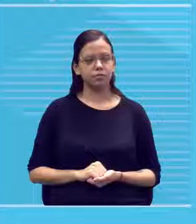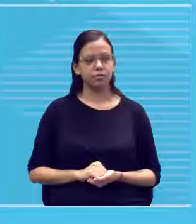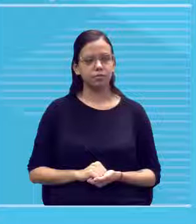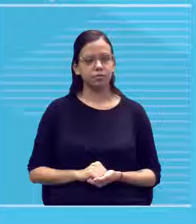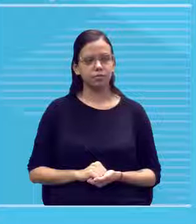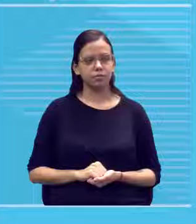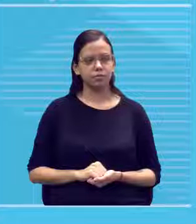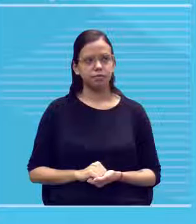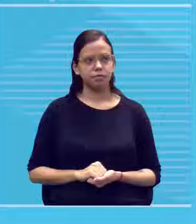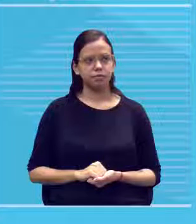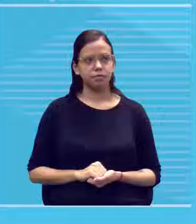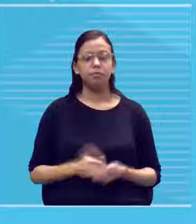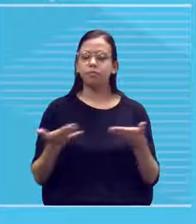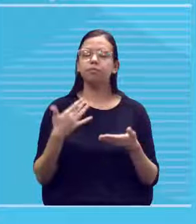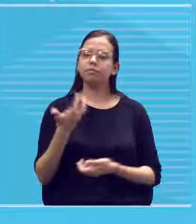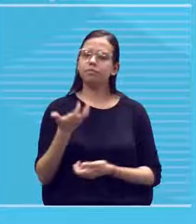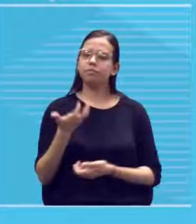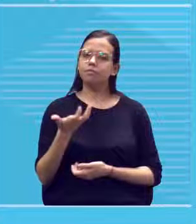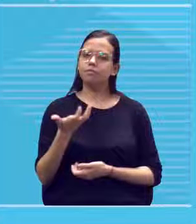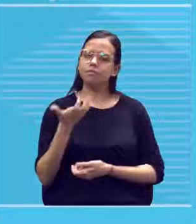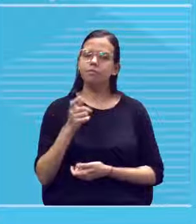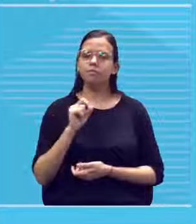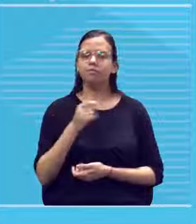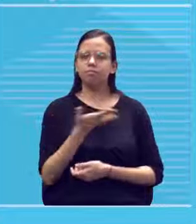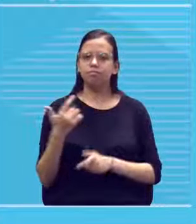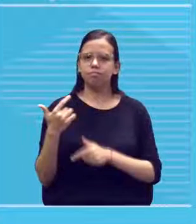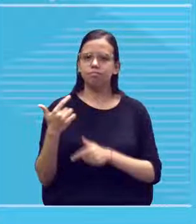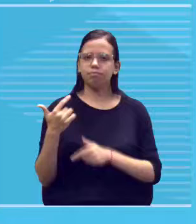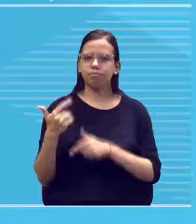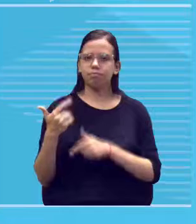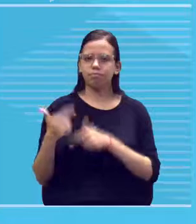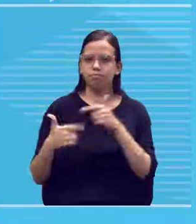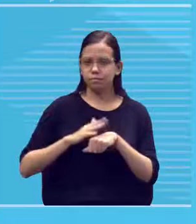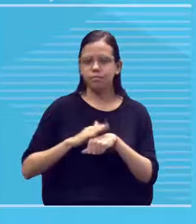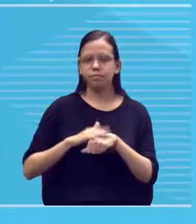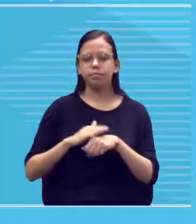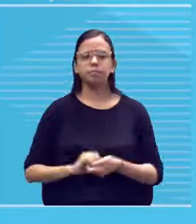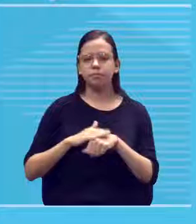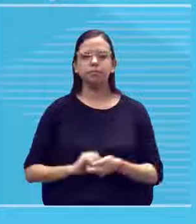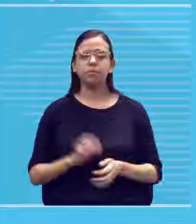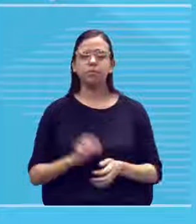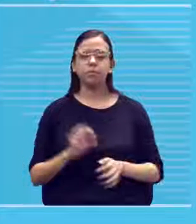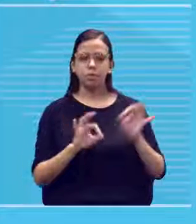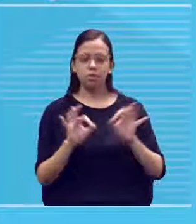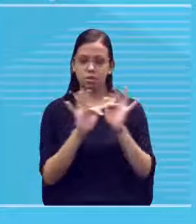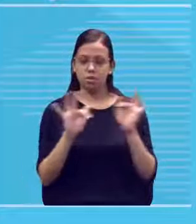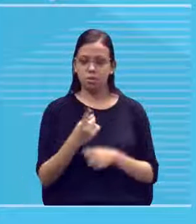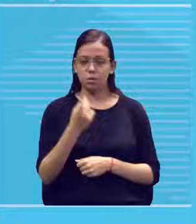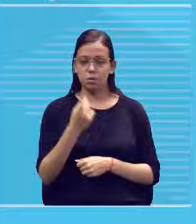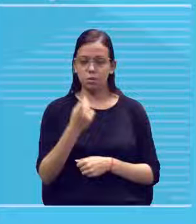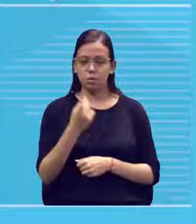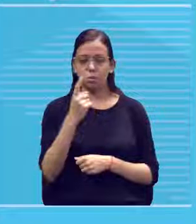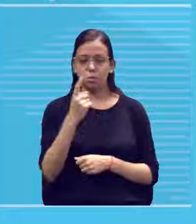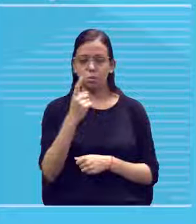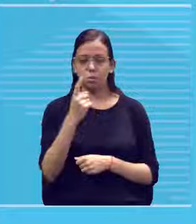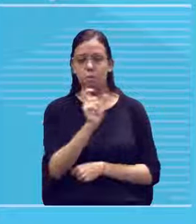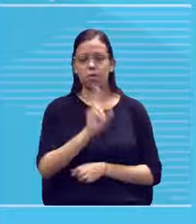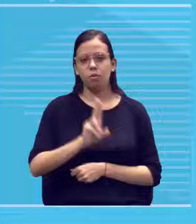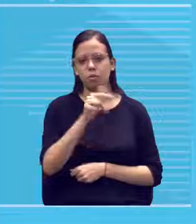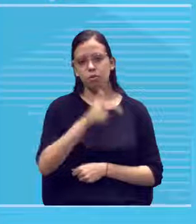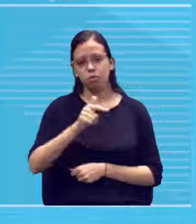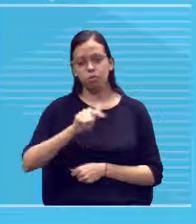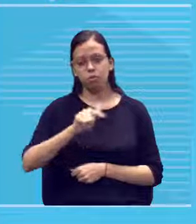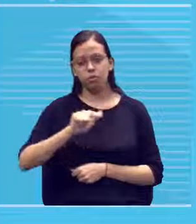é bem agora que eu quero que vocês trabalha em tá bom na elaboração dos períodos a mesma palavra utilizada várias